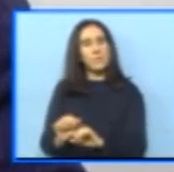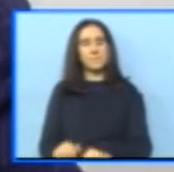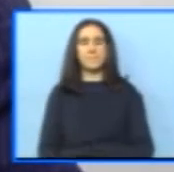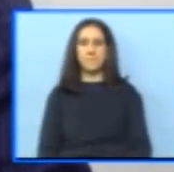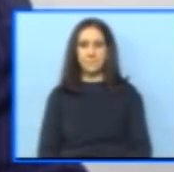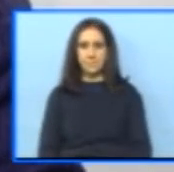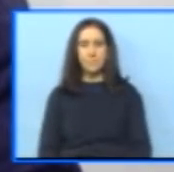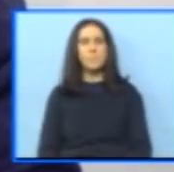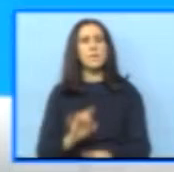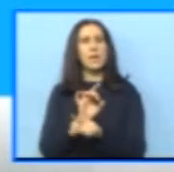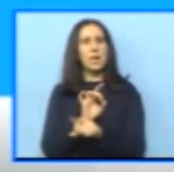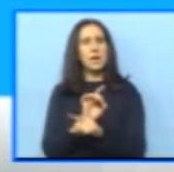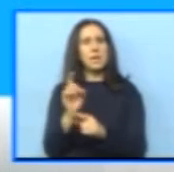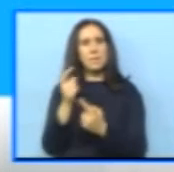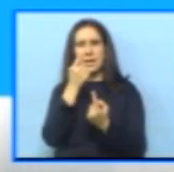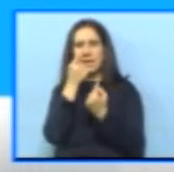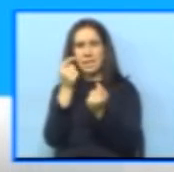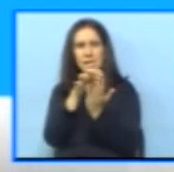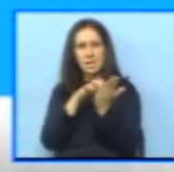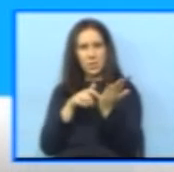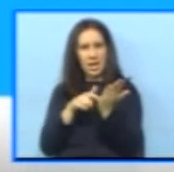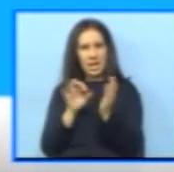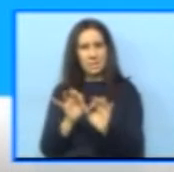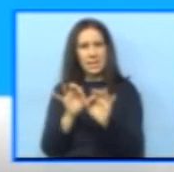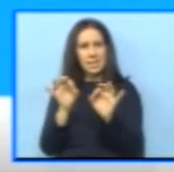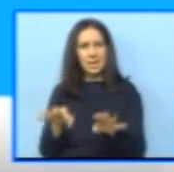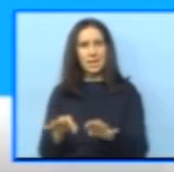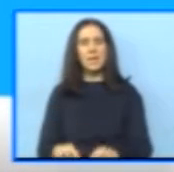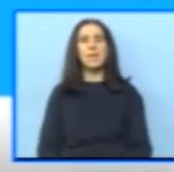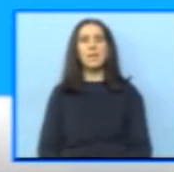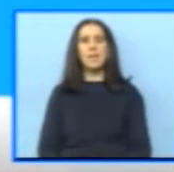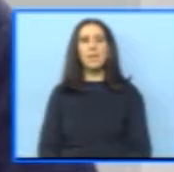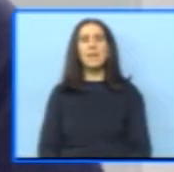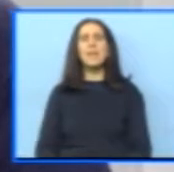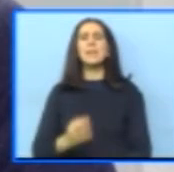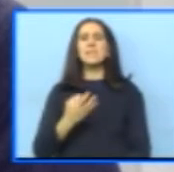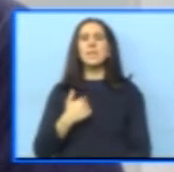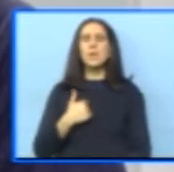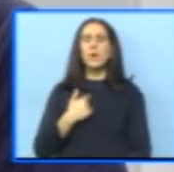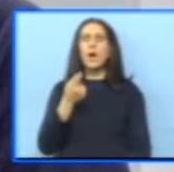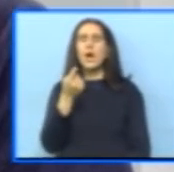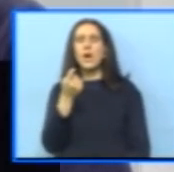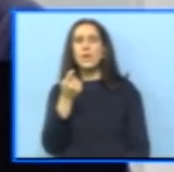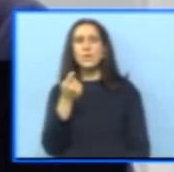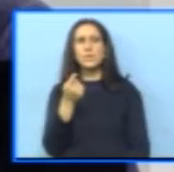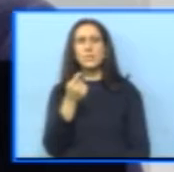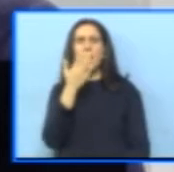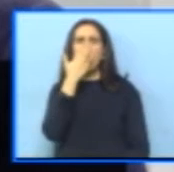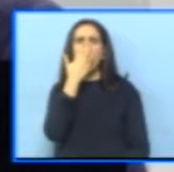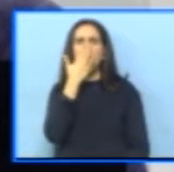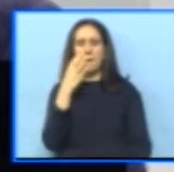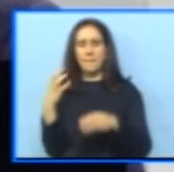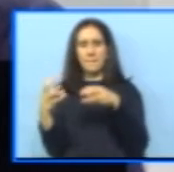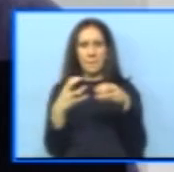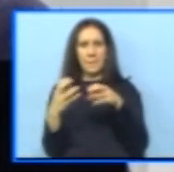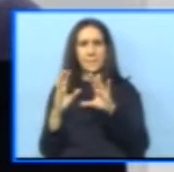esta mensagem comum que encontra nos textos? Sim, eu encontro aqui até quase que uma certa tensão entre aquilo que é esta opção